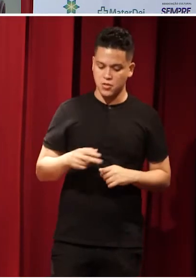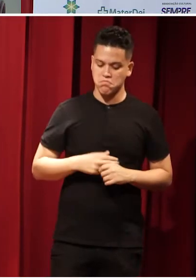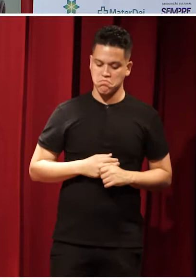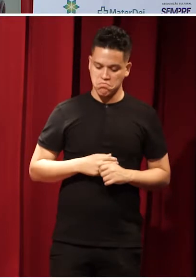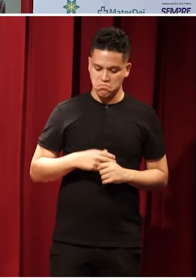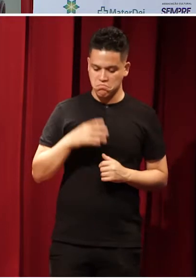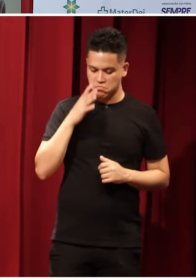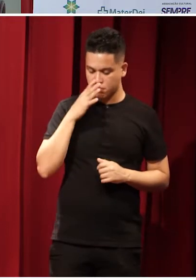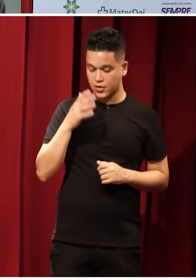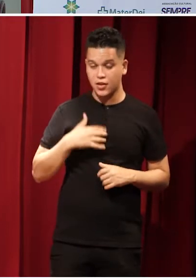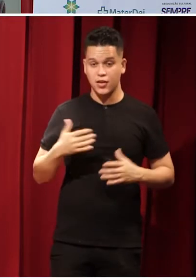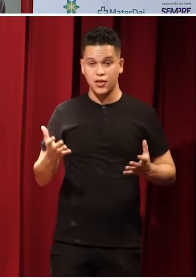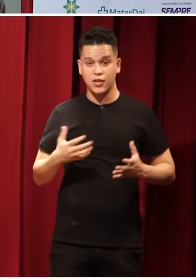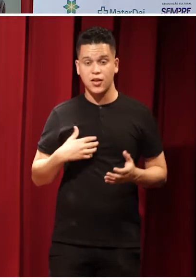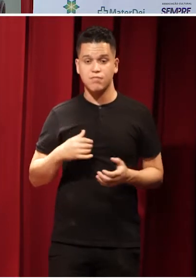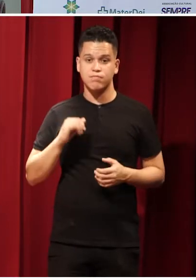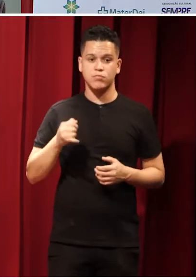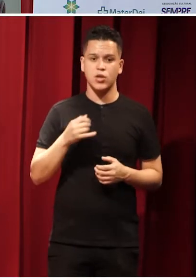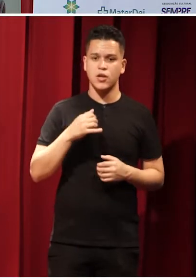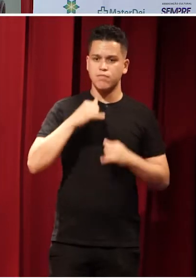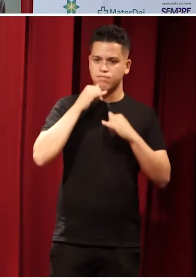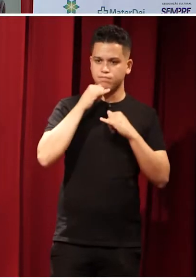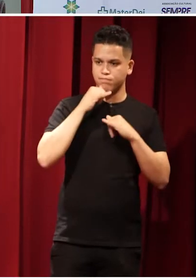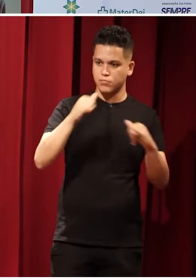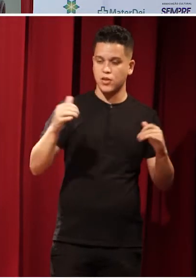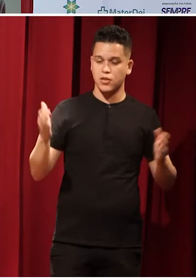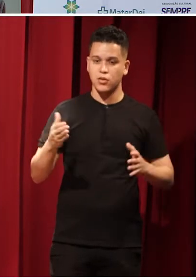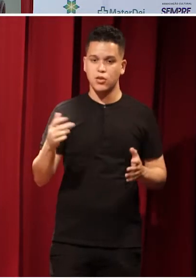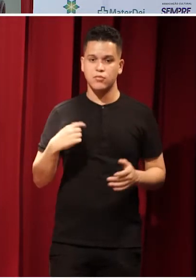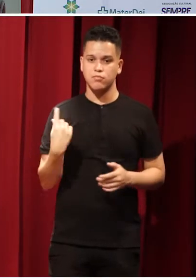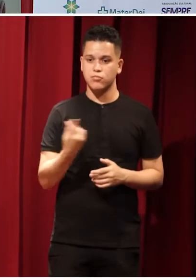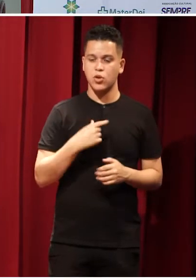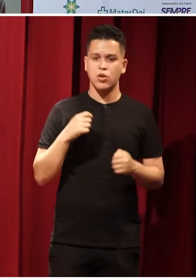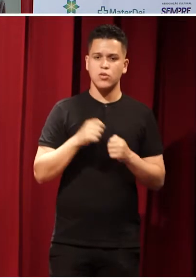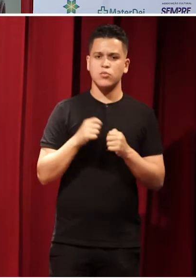quero aproveitar então para anunciar que foi formado um painel